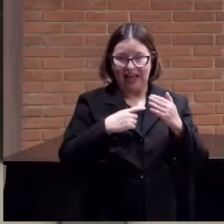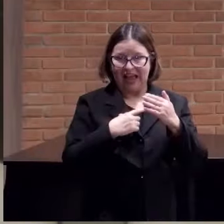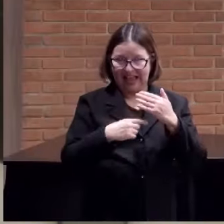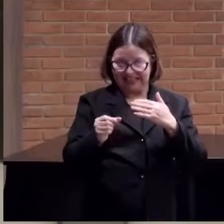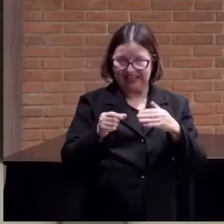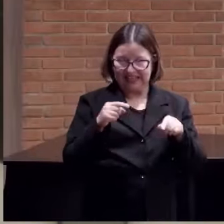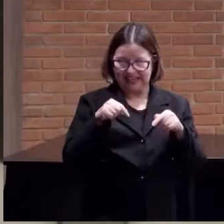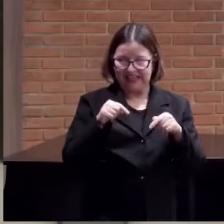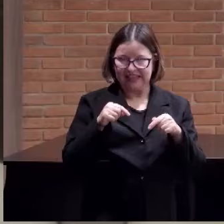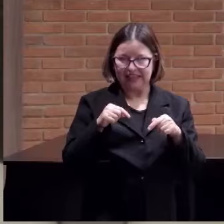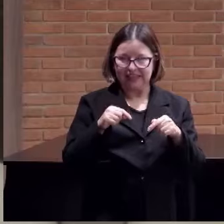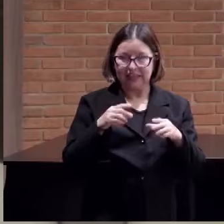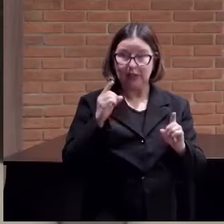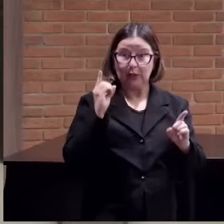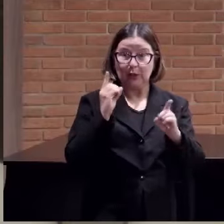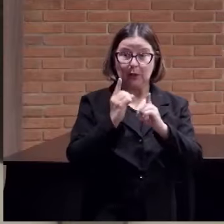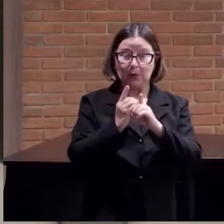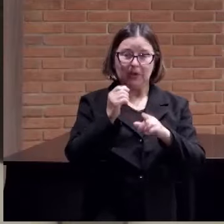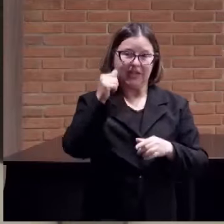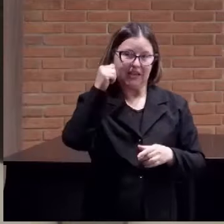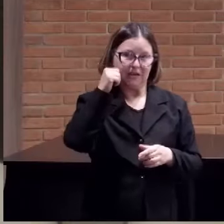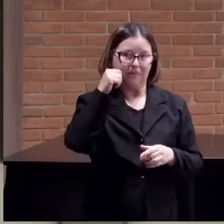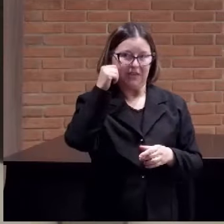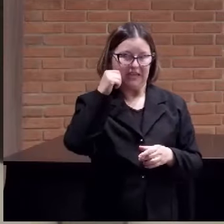menina, essa que tem lordose,